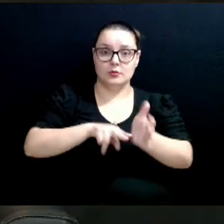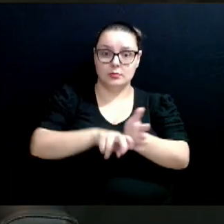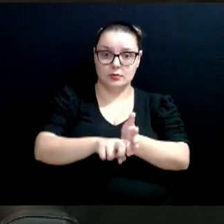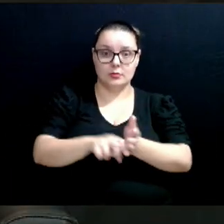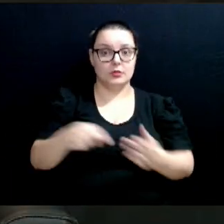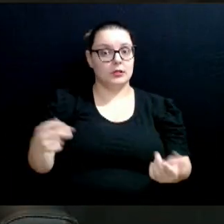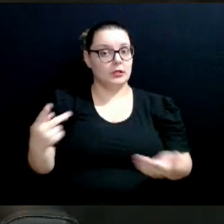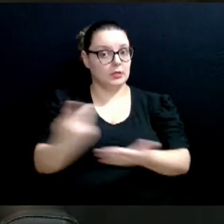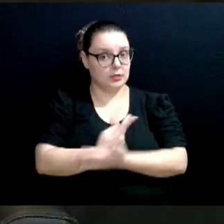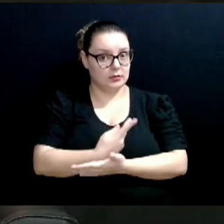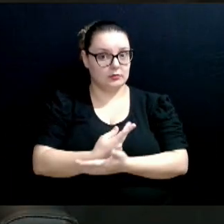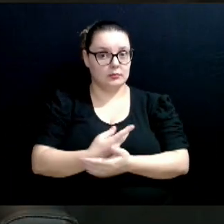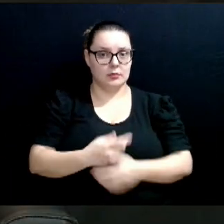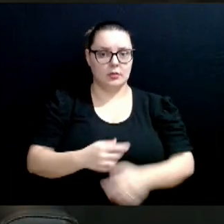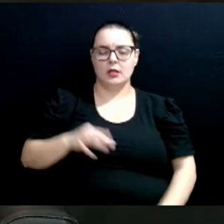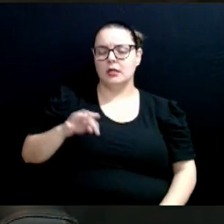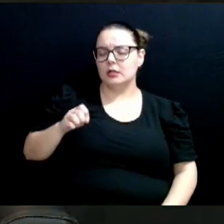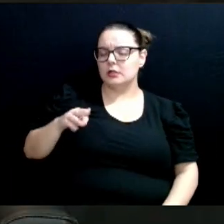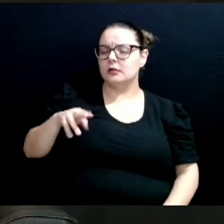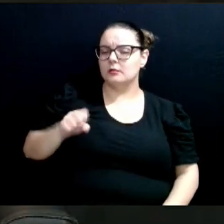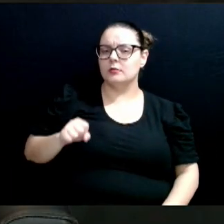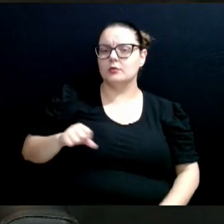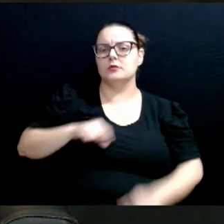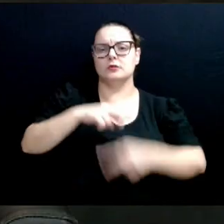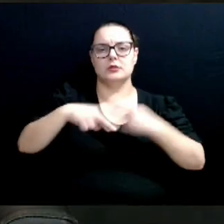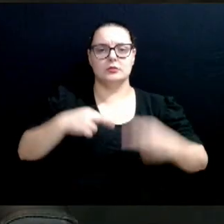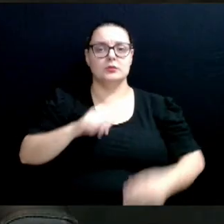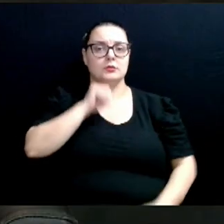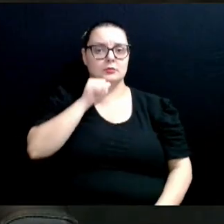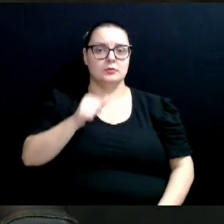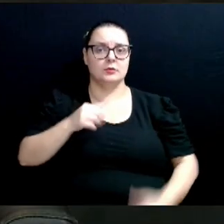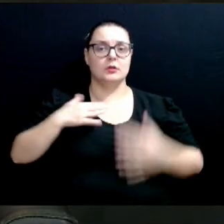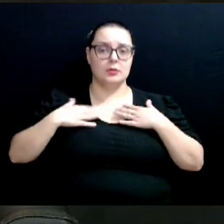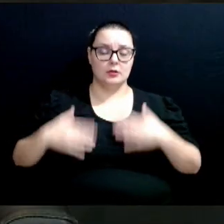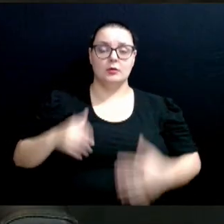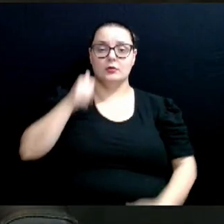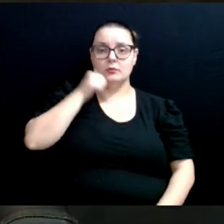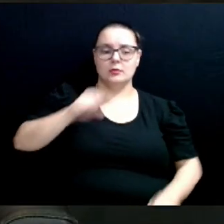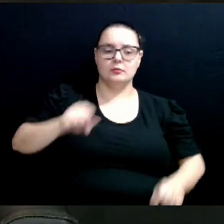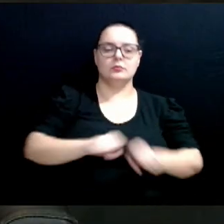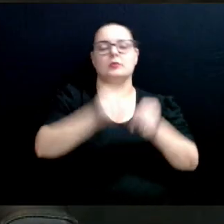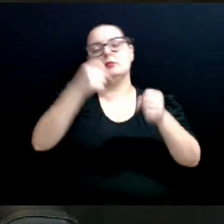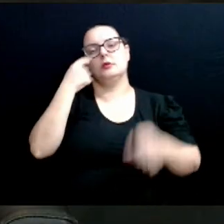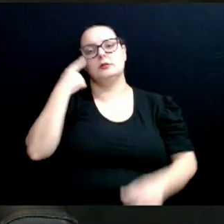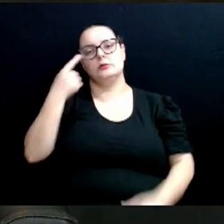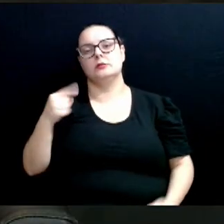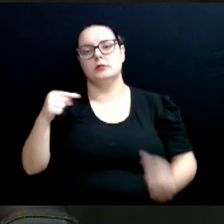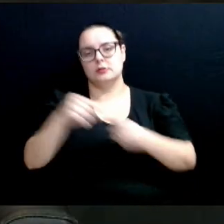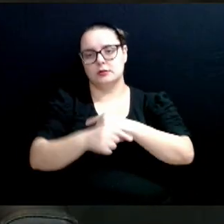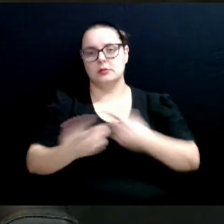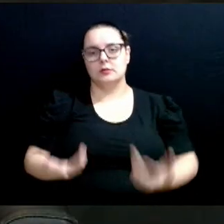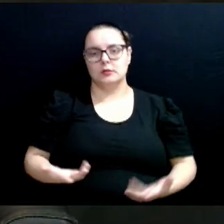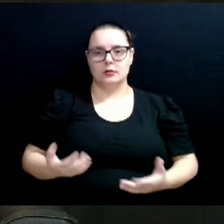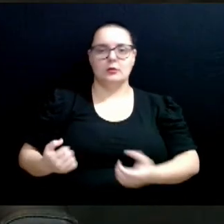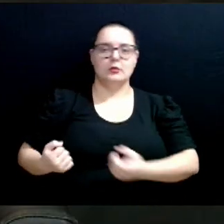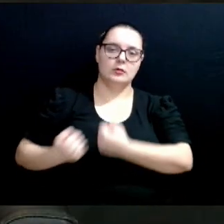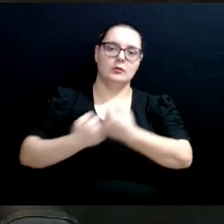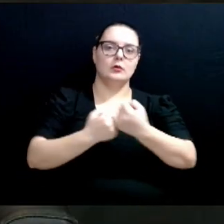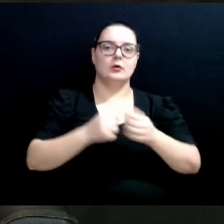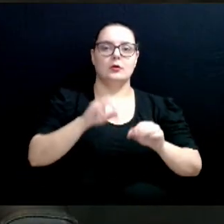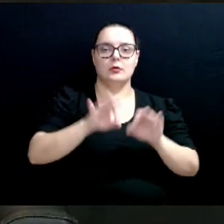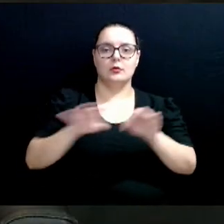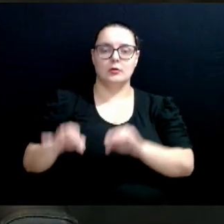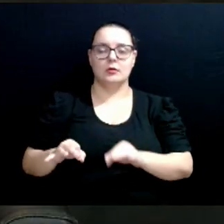romper tabus ligados à menstruação e ao corpo feminino. A proposta recebeu o apoio da organização Mulheres de Fases,